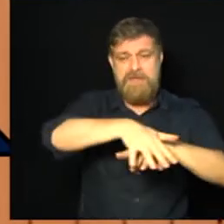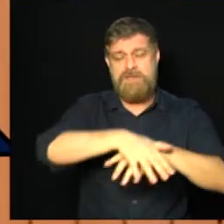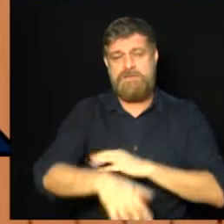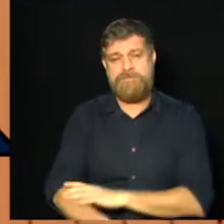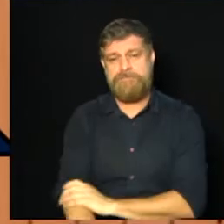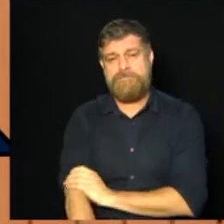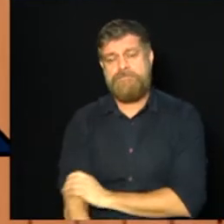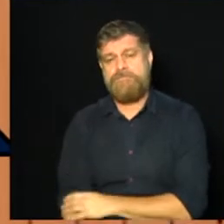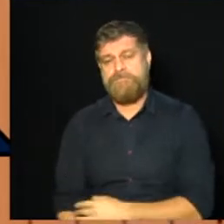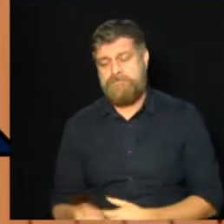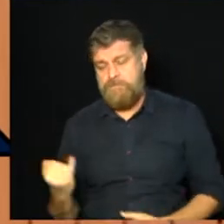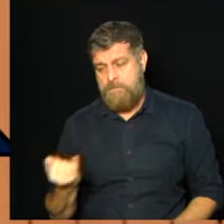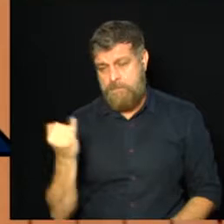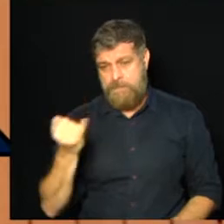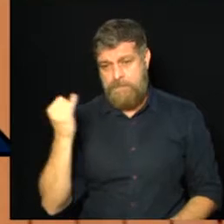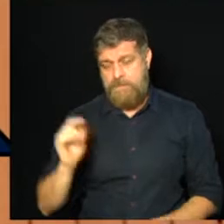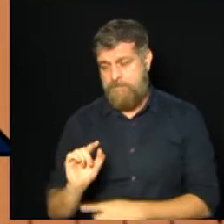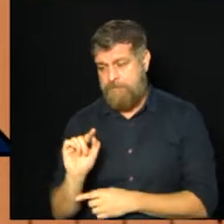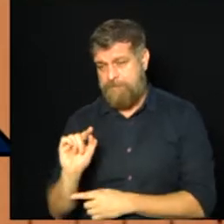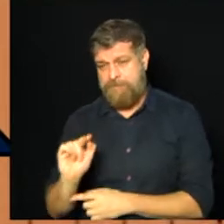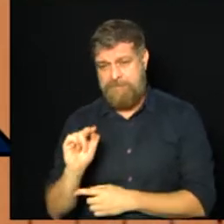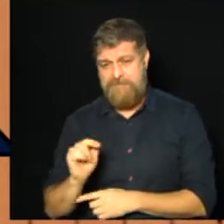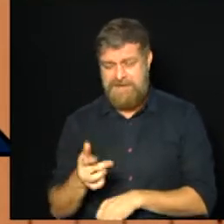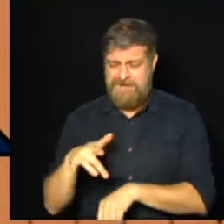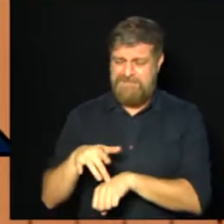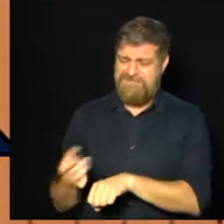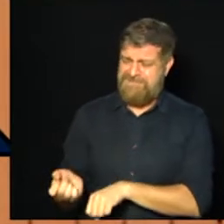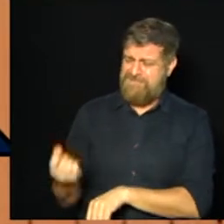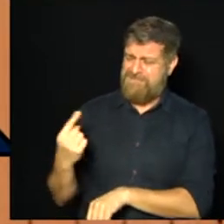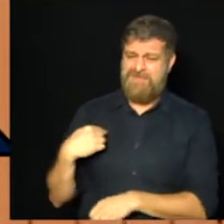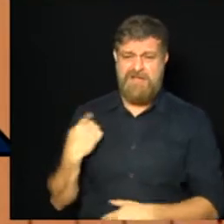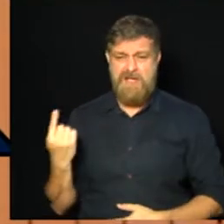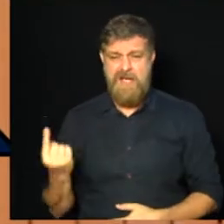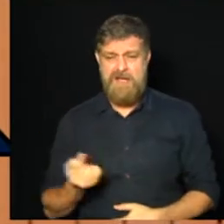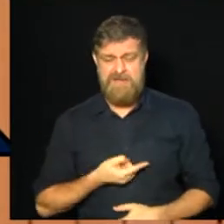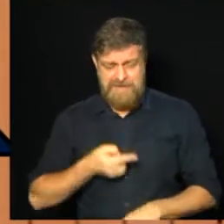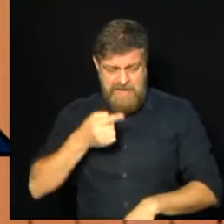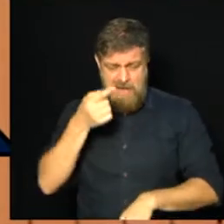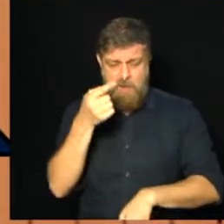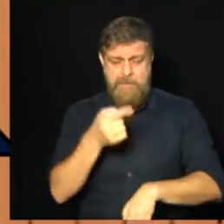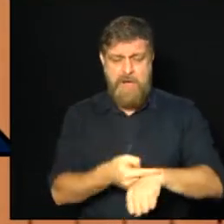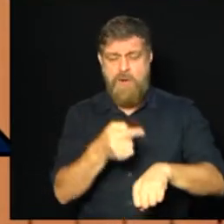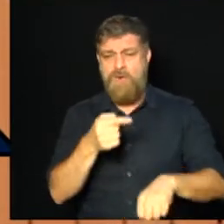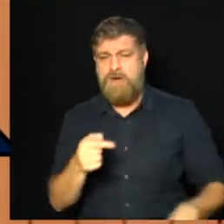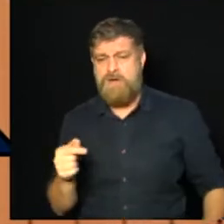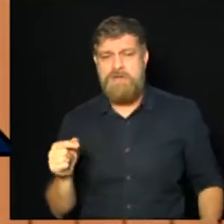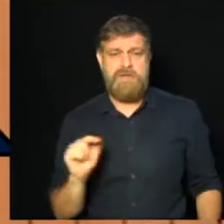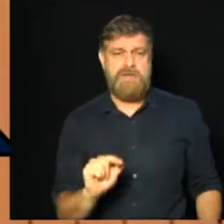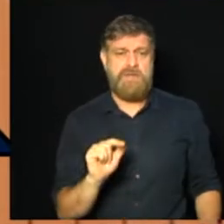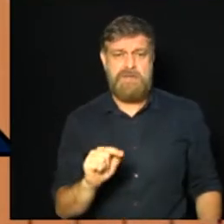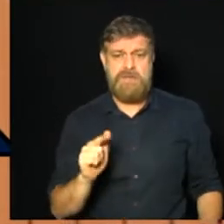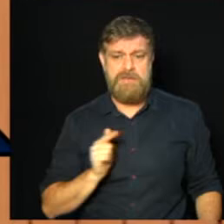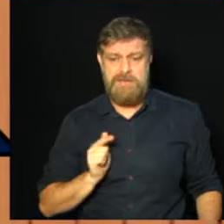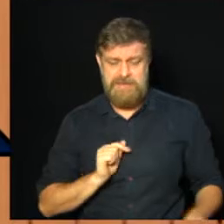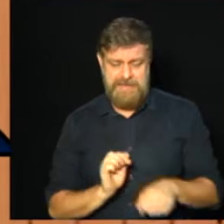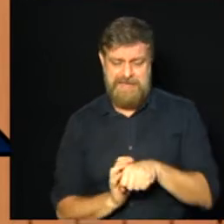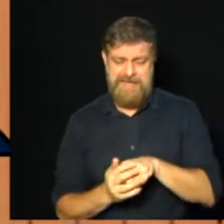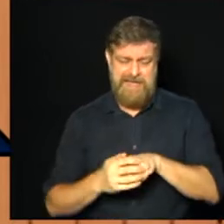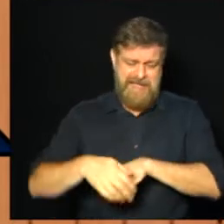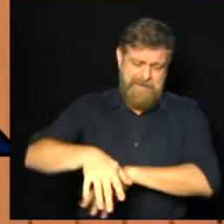isso, eu acho que é importante, enfim, esse é um absurdo, né? Quer dizer, a gente está no momento em que, da pandemia,